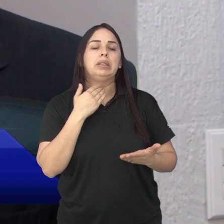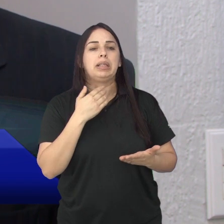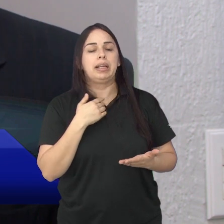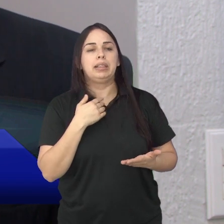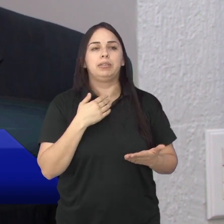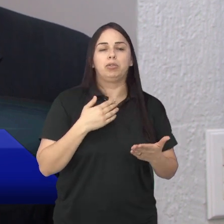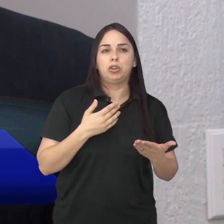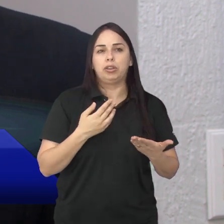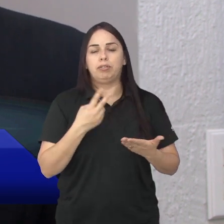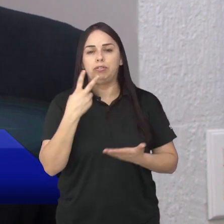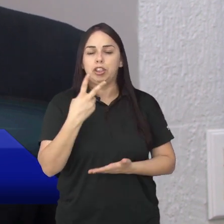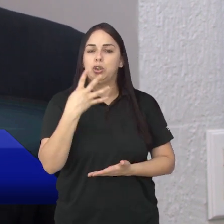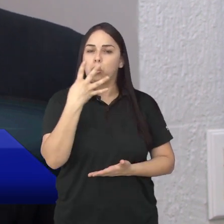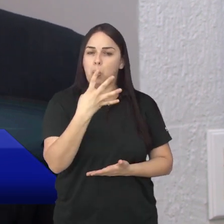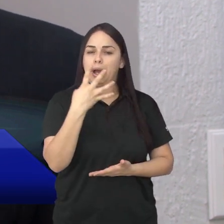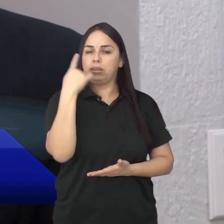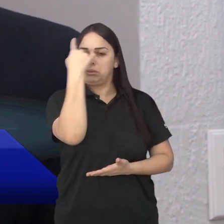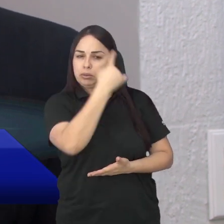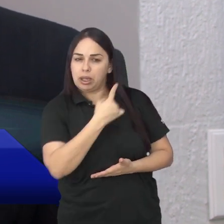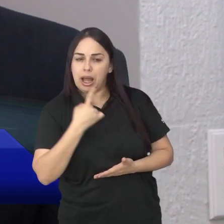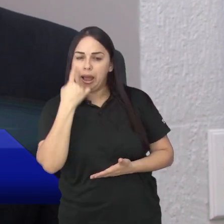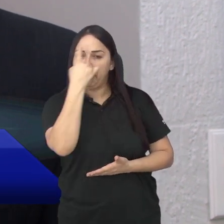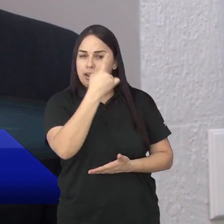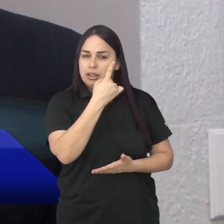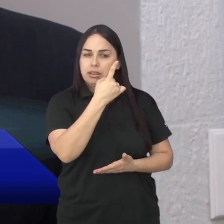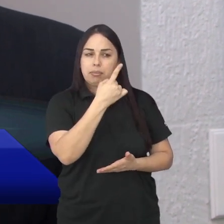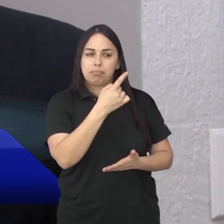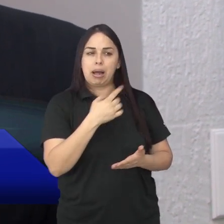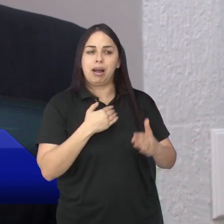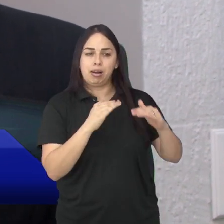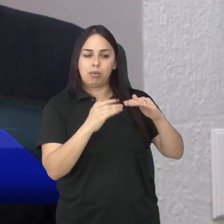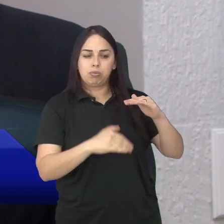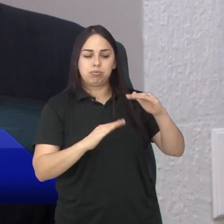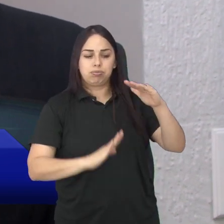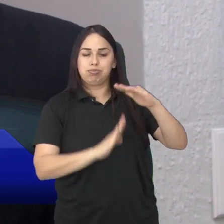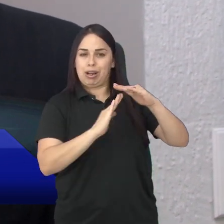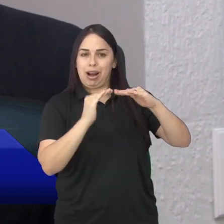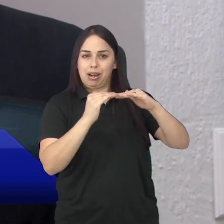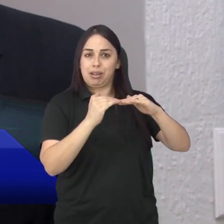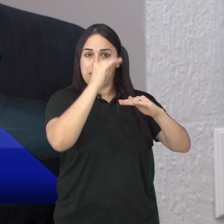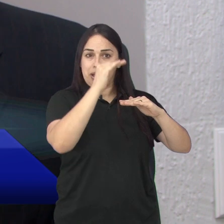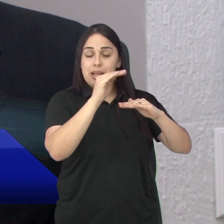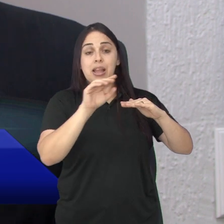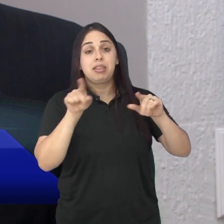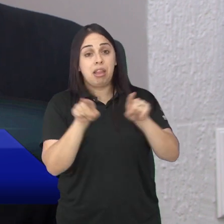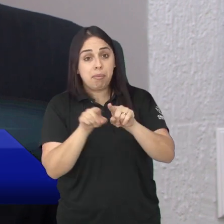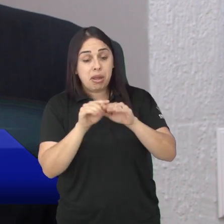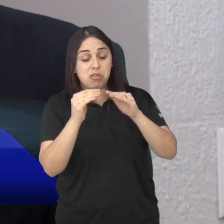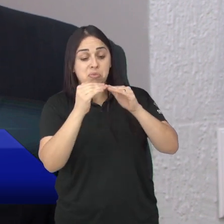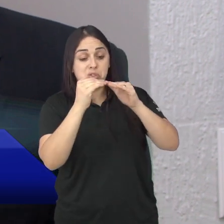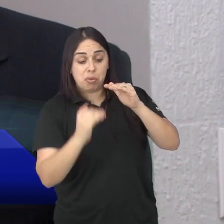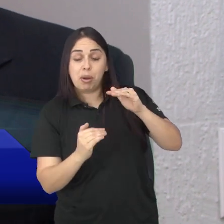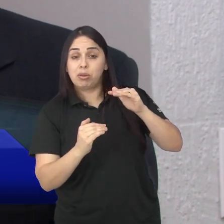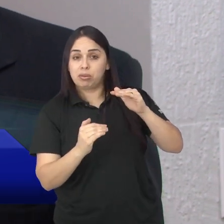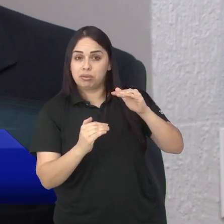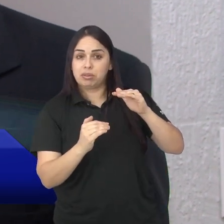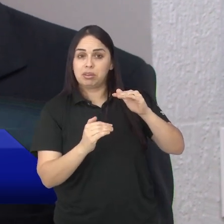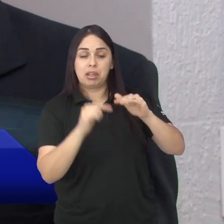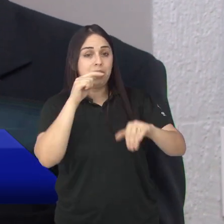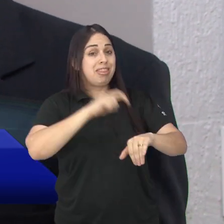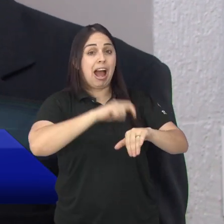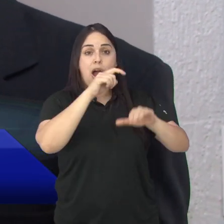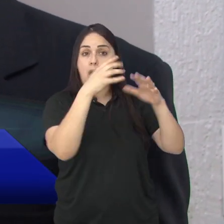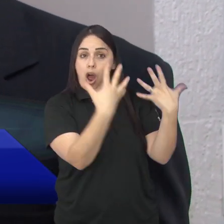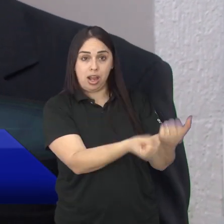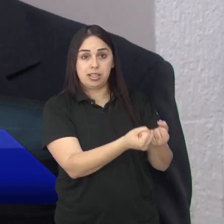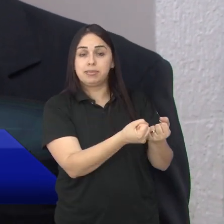48 horas para aumentar o limite do cliente, se ele quiser. E se o cliente quiser diminuir esse limite, os bancos